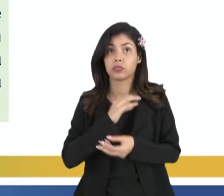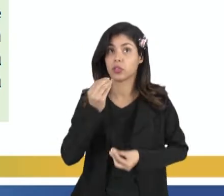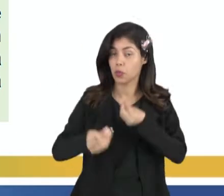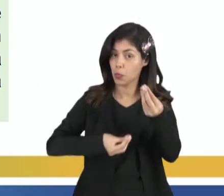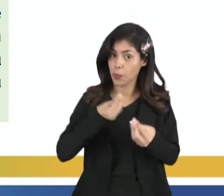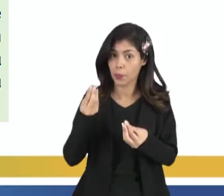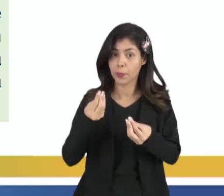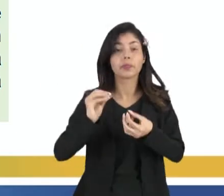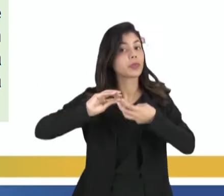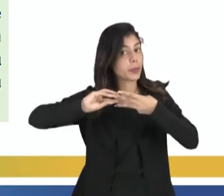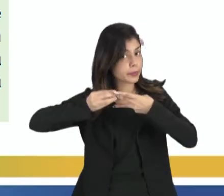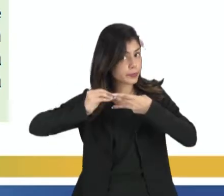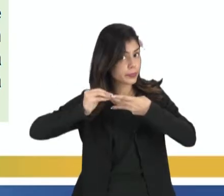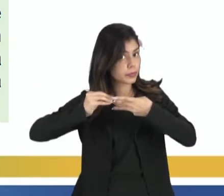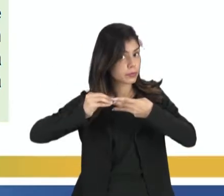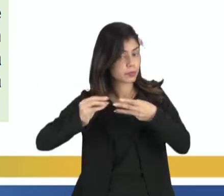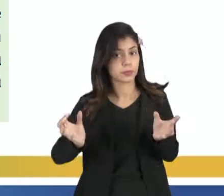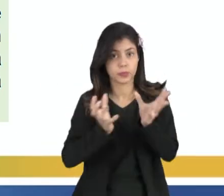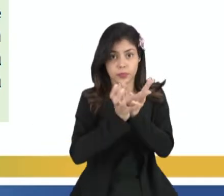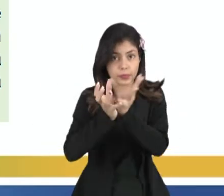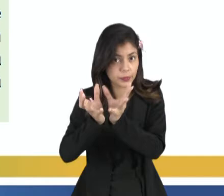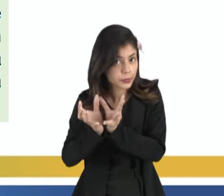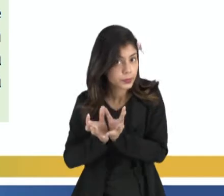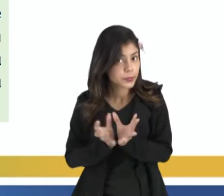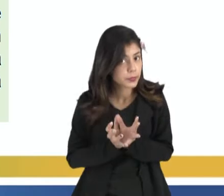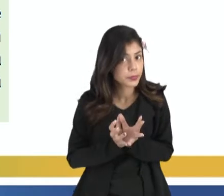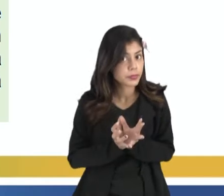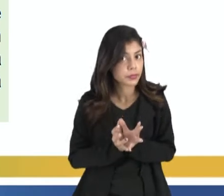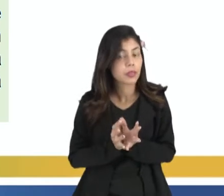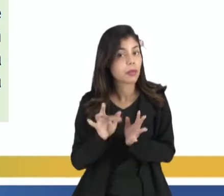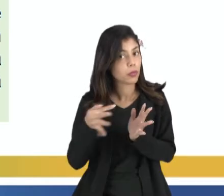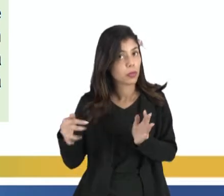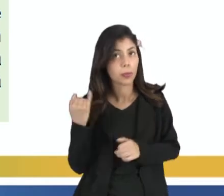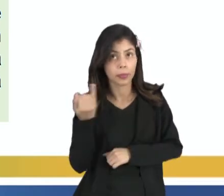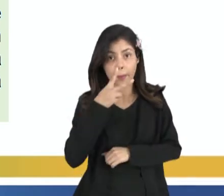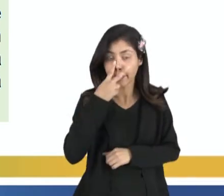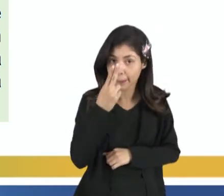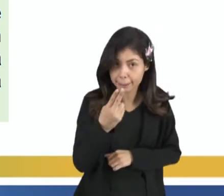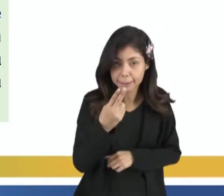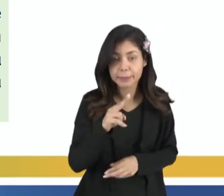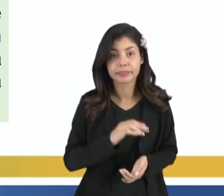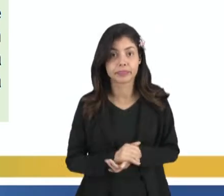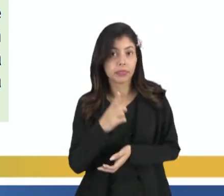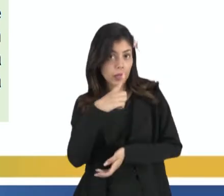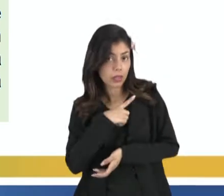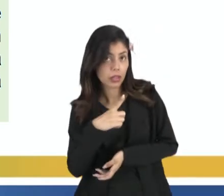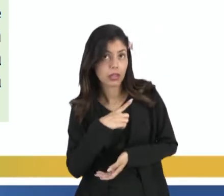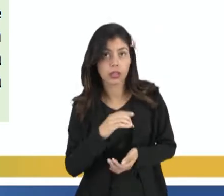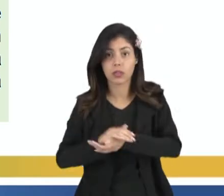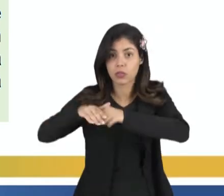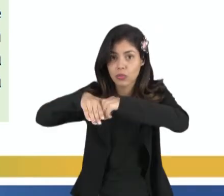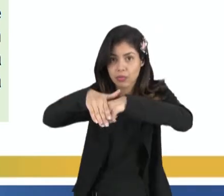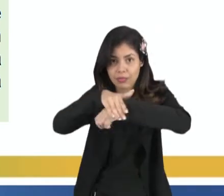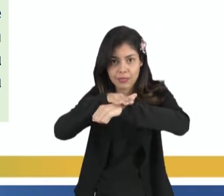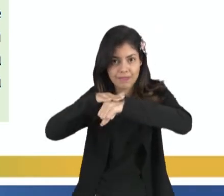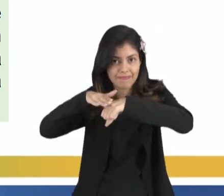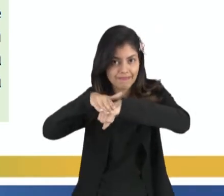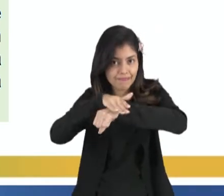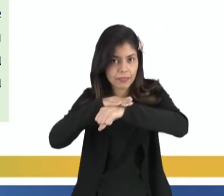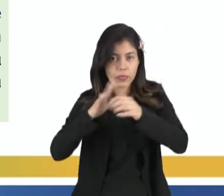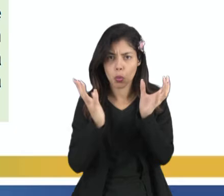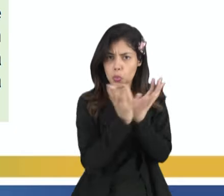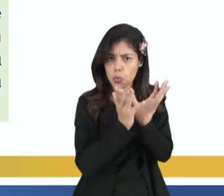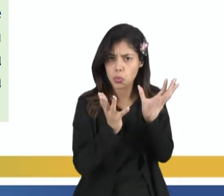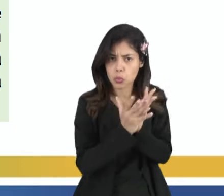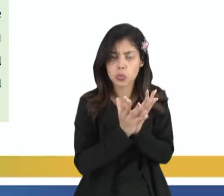Conforme as células vão se agrupando e desempenhando funções iguais ou semelhantes, nós vamos ter aí os tecidos, o